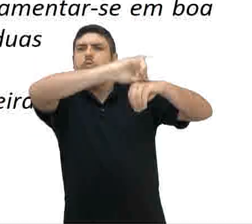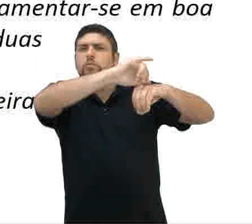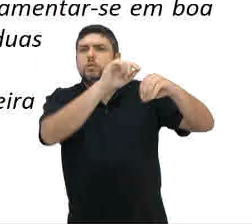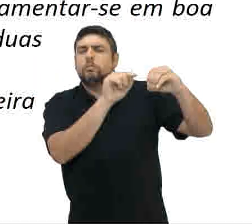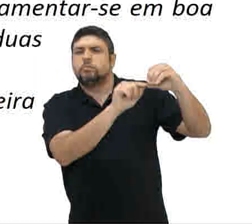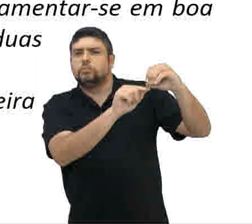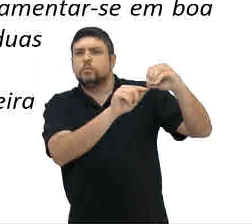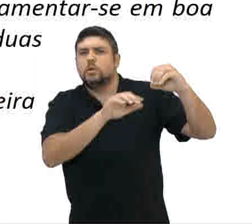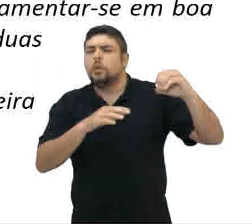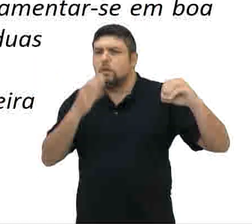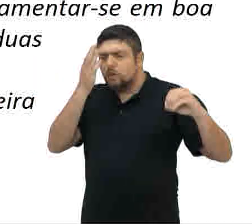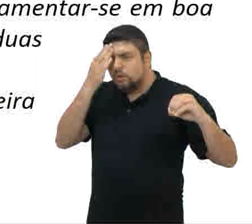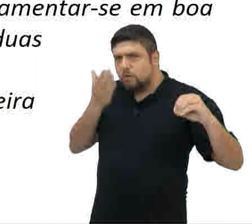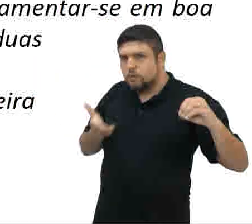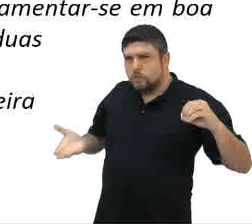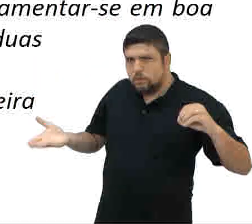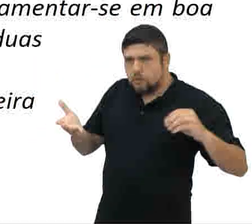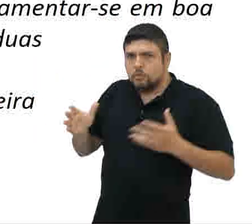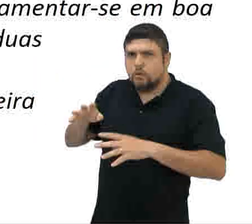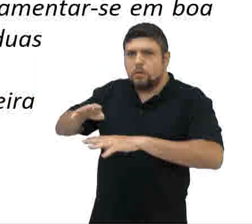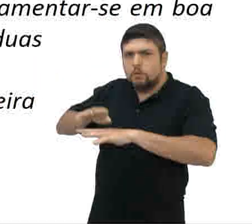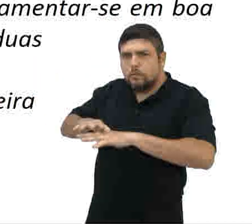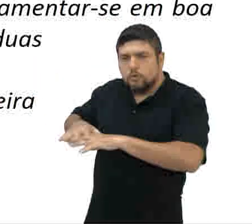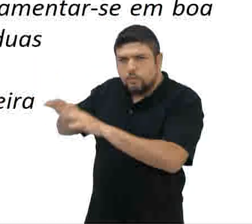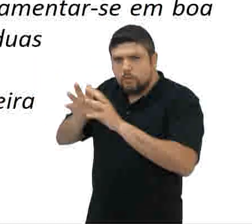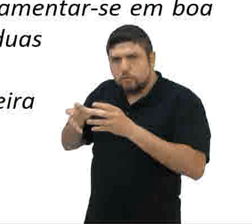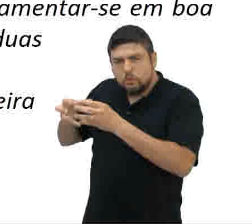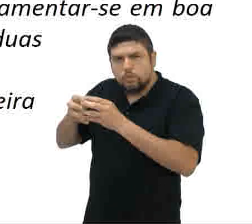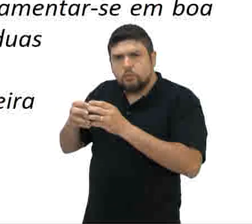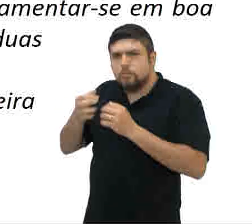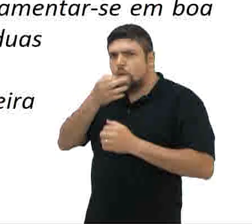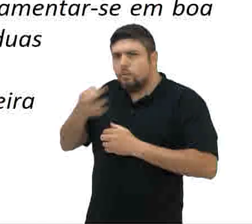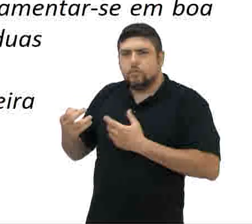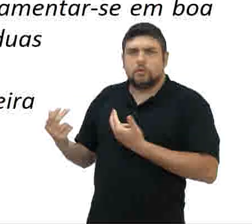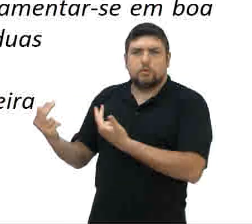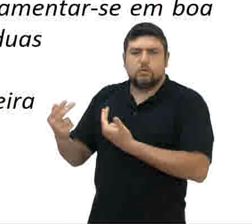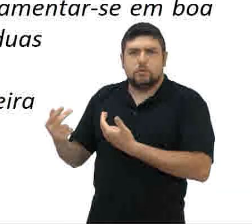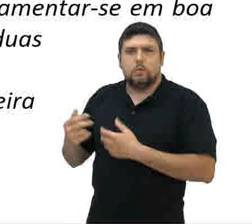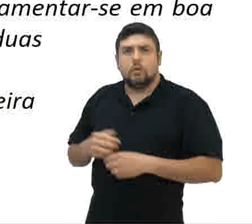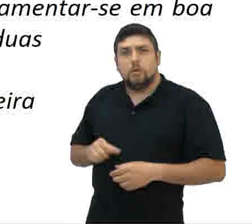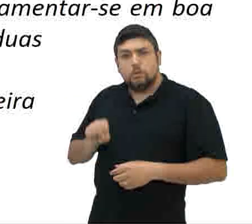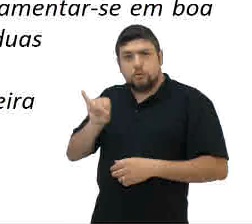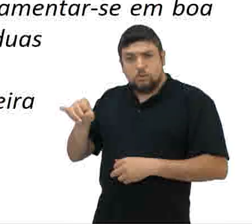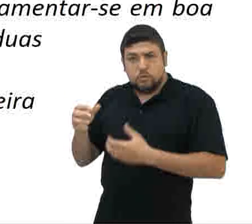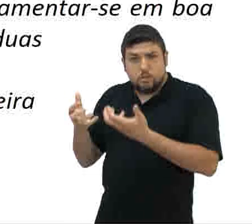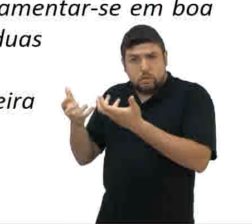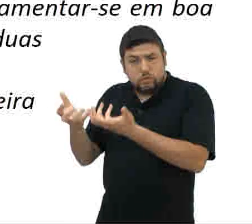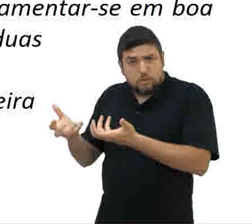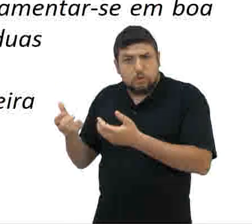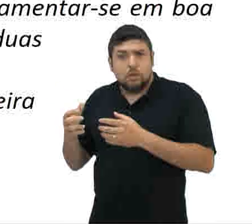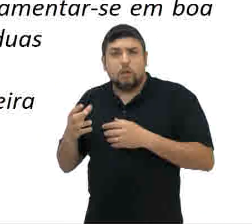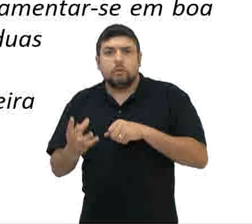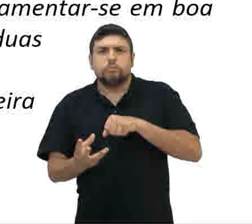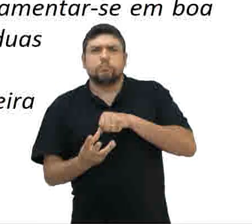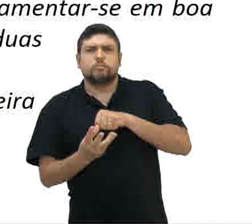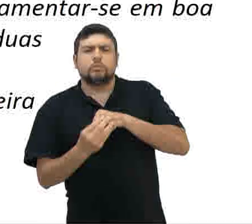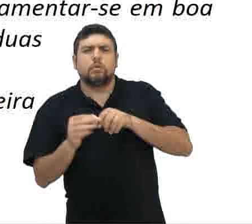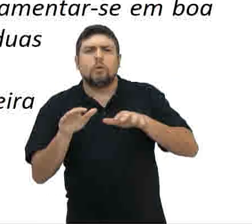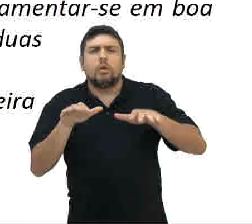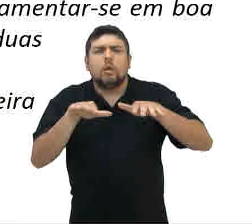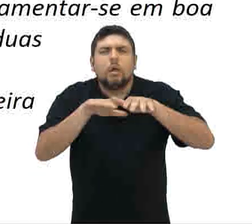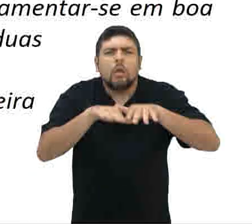os matemáticos sejam da minha opinião. Se quiserem dar-se ao trabalho de tomar conhecimento não superficialmente, mas de